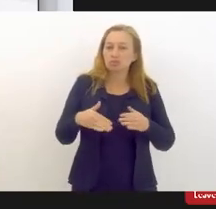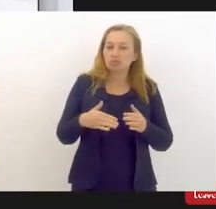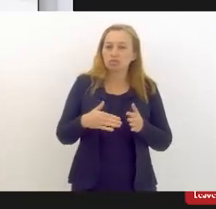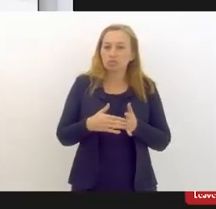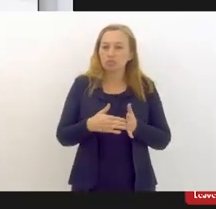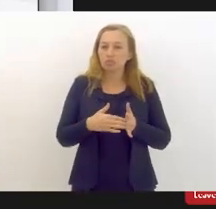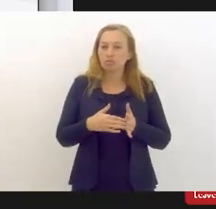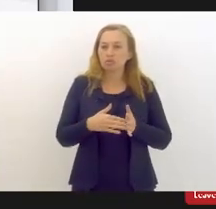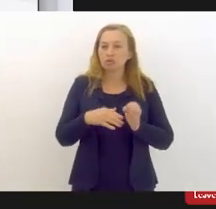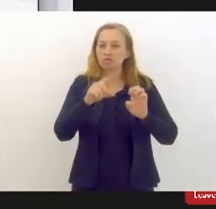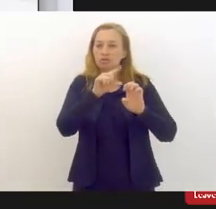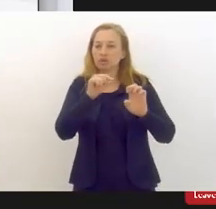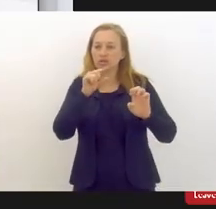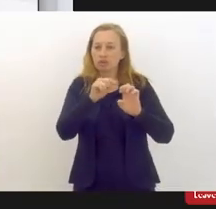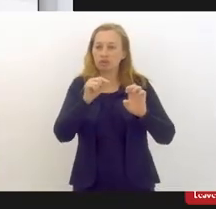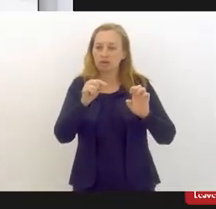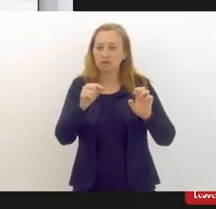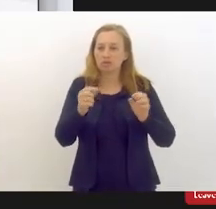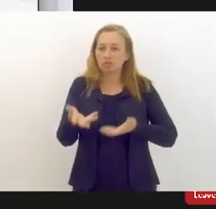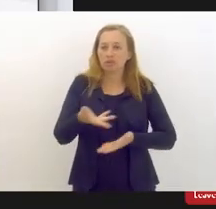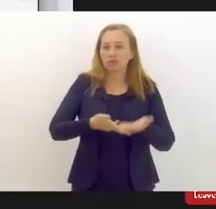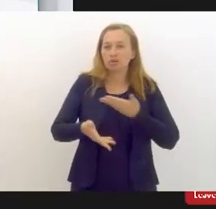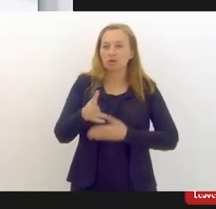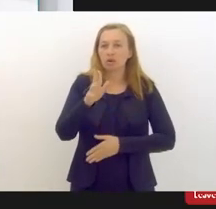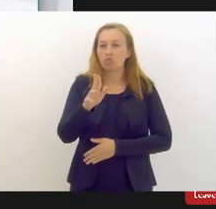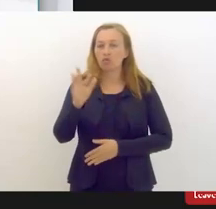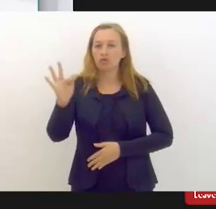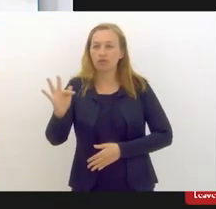parceria com a UFF. Pode passar.